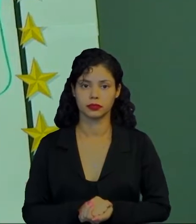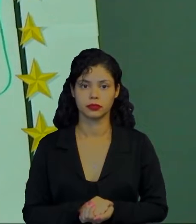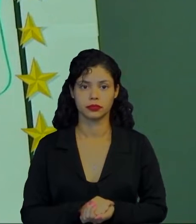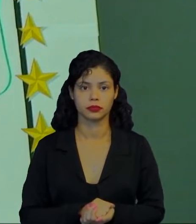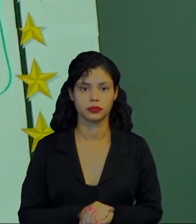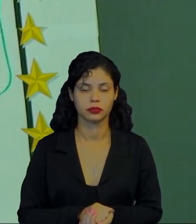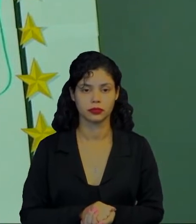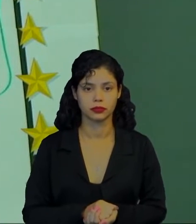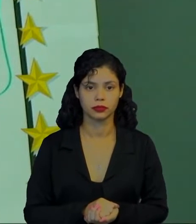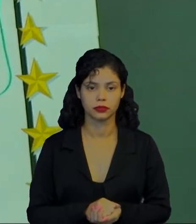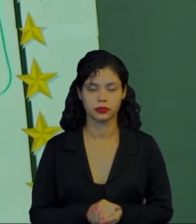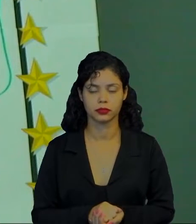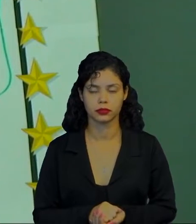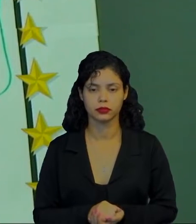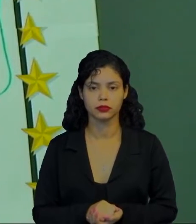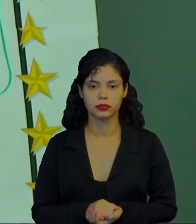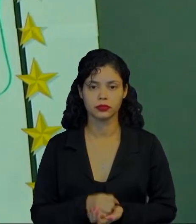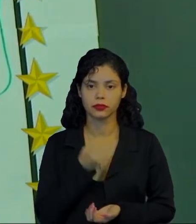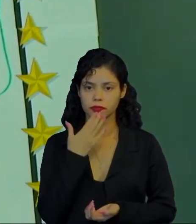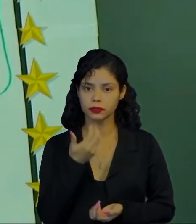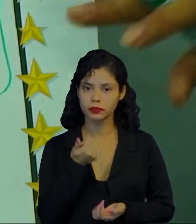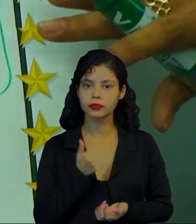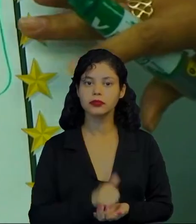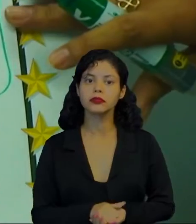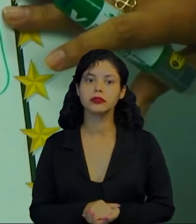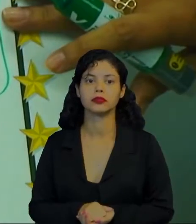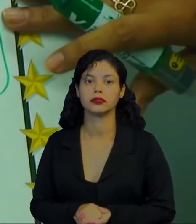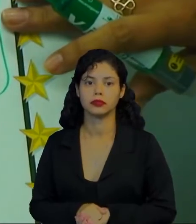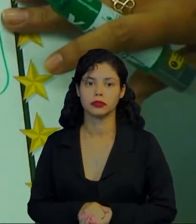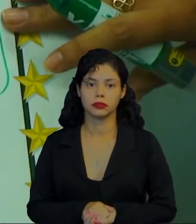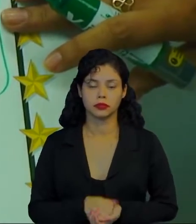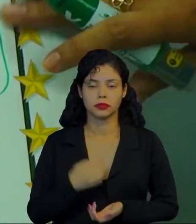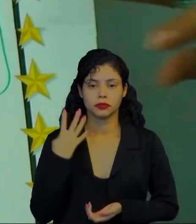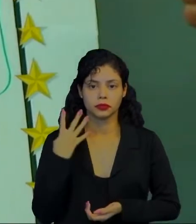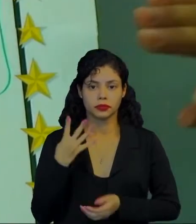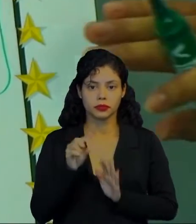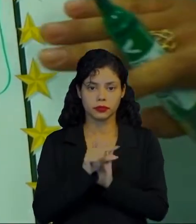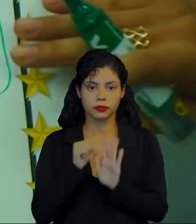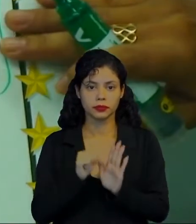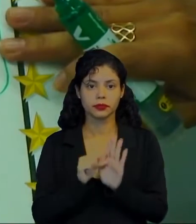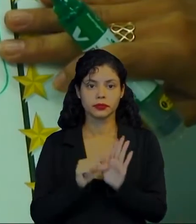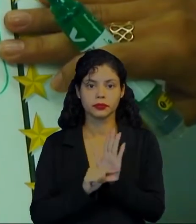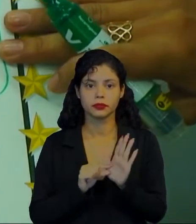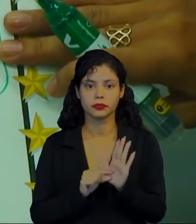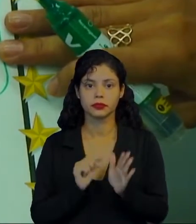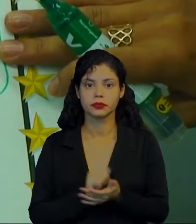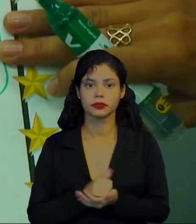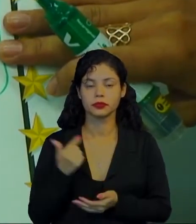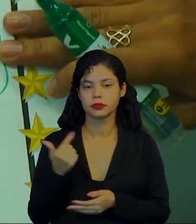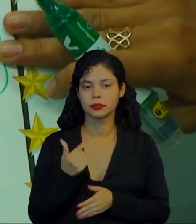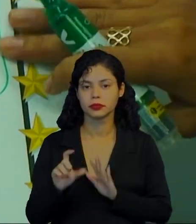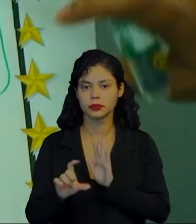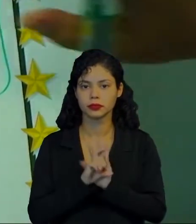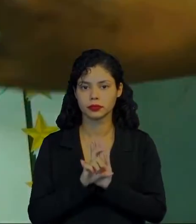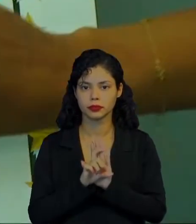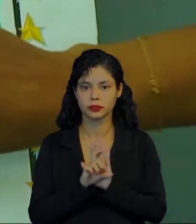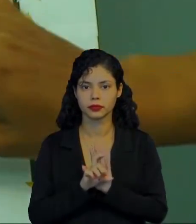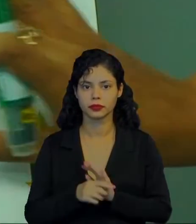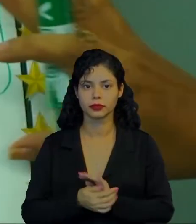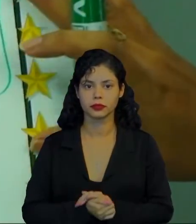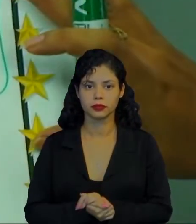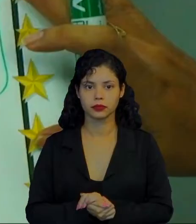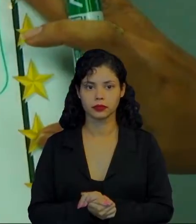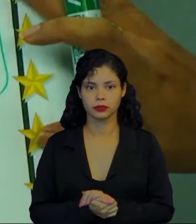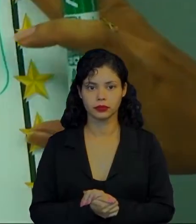rimam. Então, muito bem. 4 versos, a segunda estrofe,